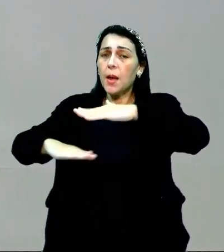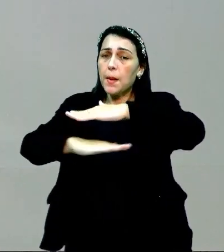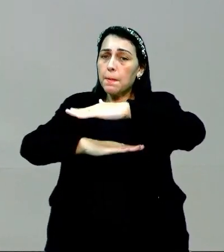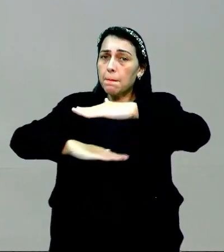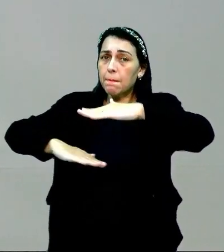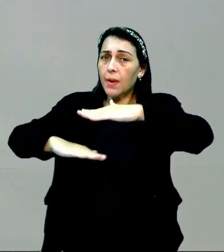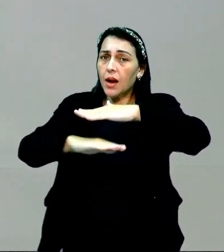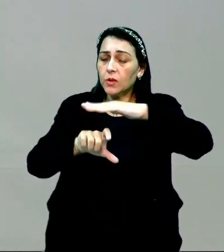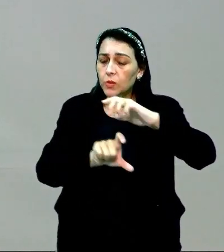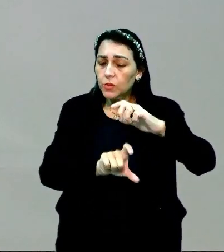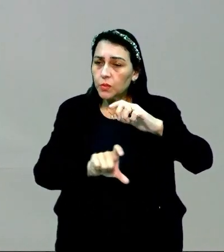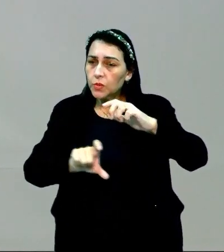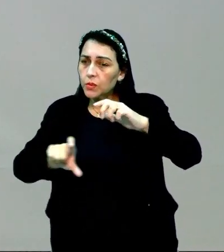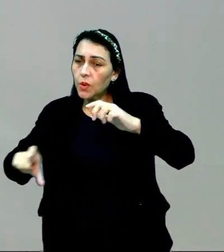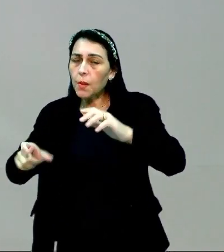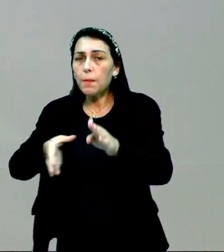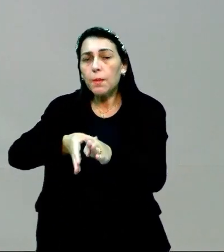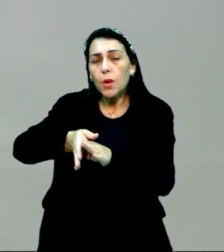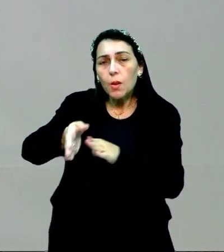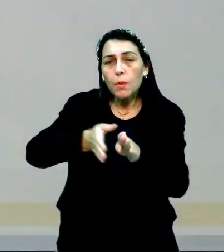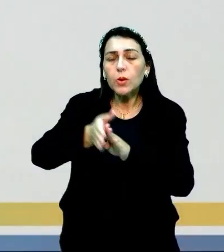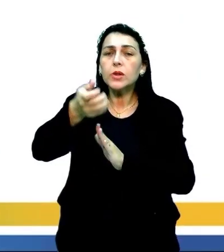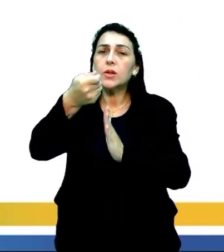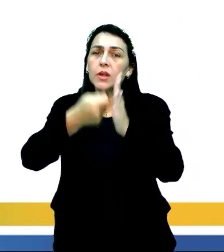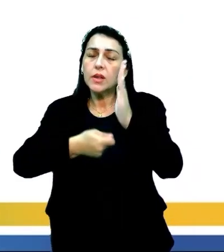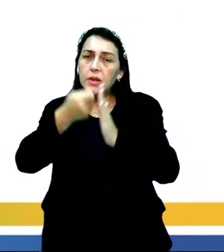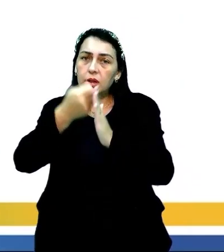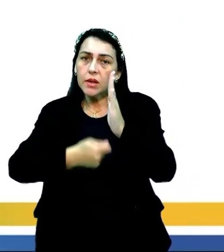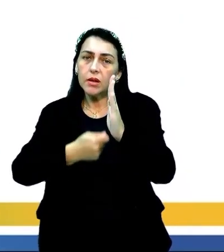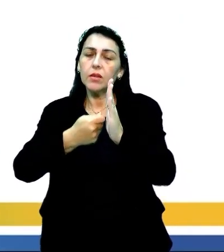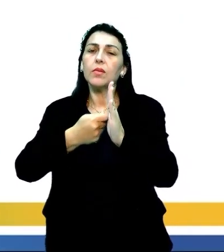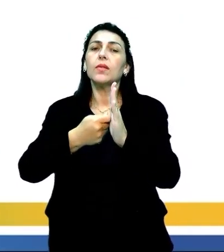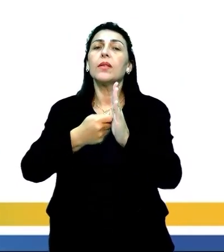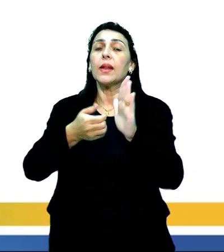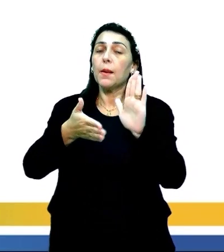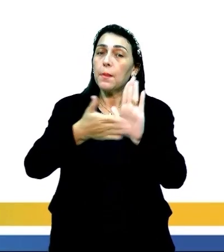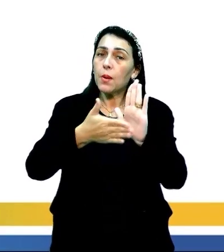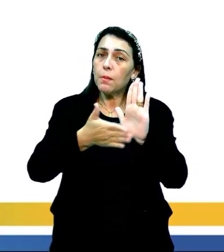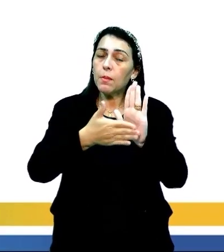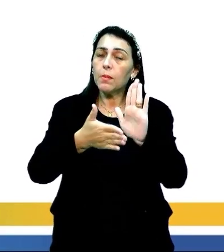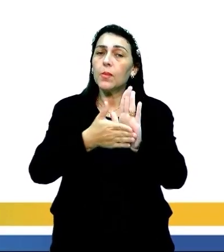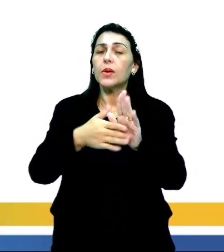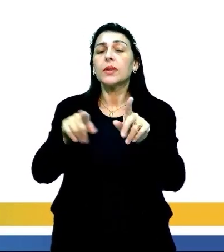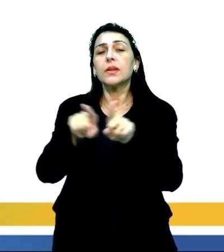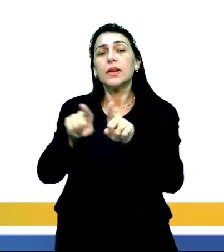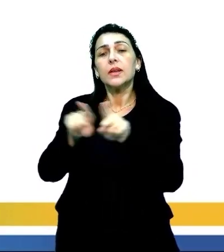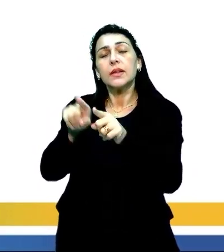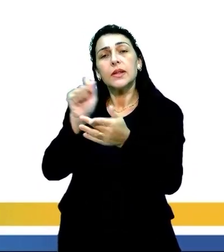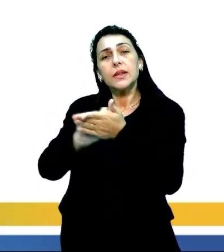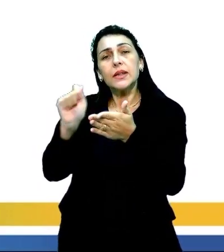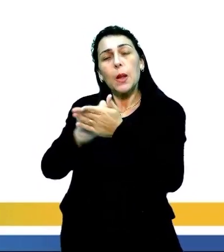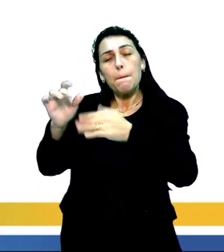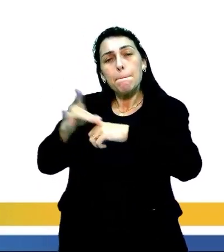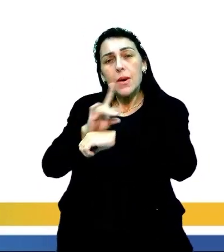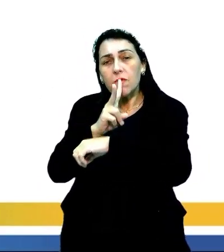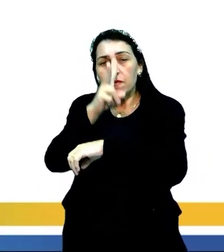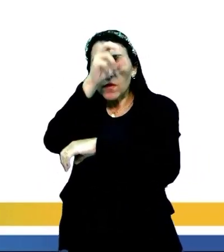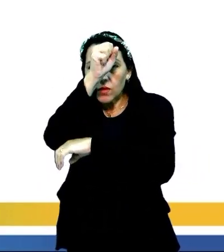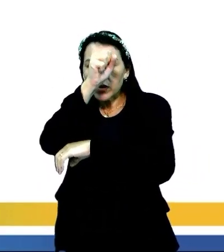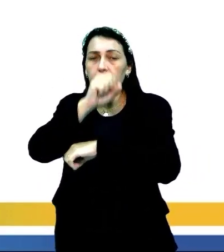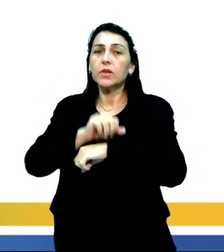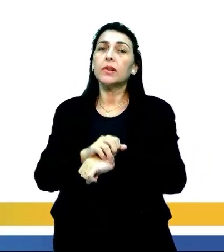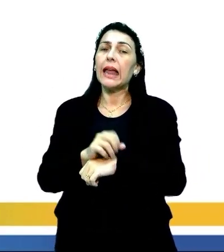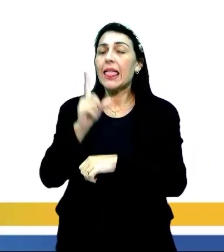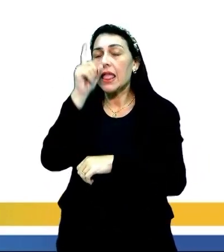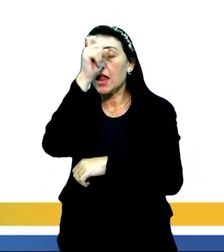embaixo, quase no rodapé, onde tem assim, proposta de redação. E aí lá na proposta de redação ele está escrito em negrito. Então,